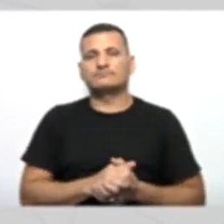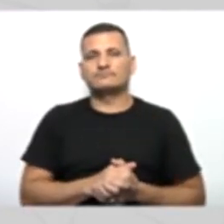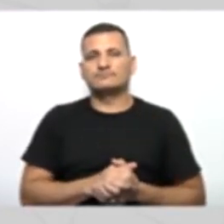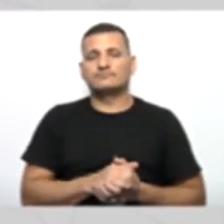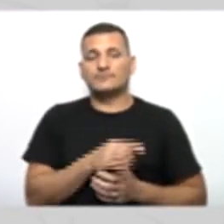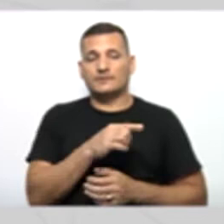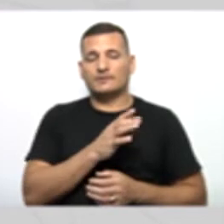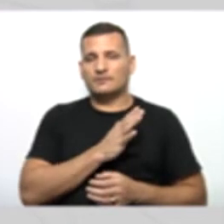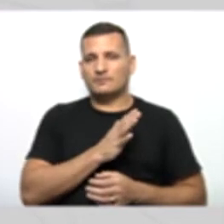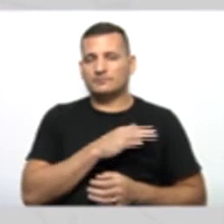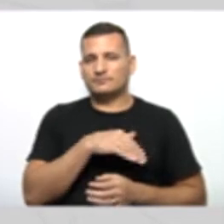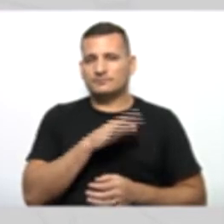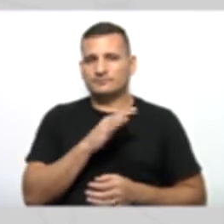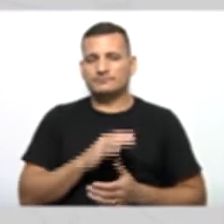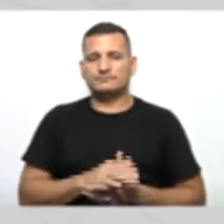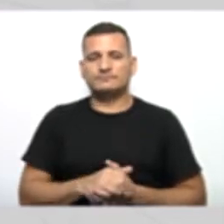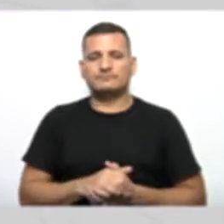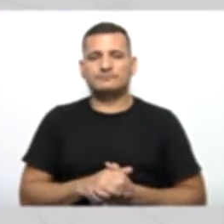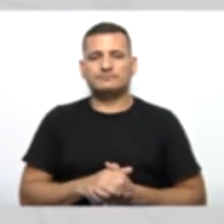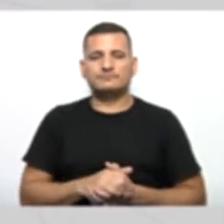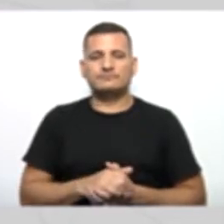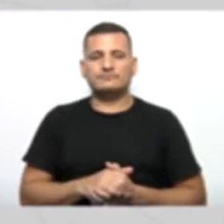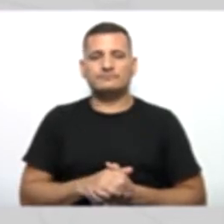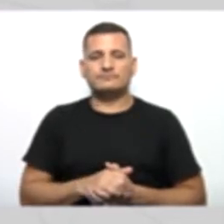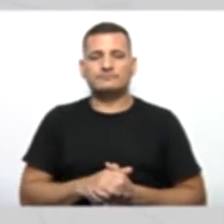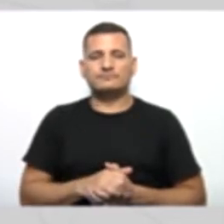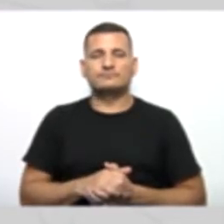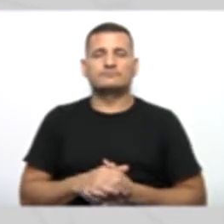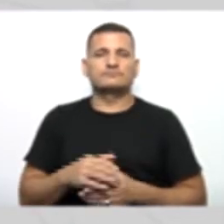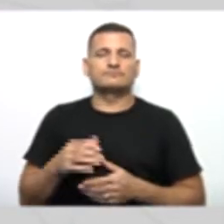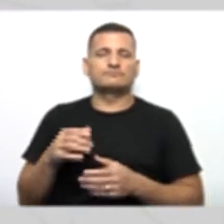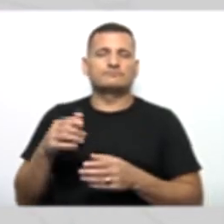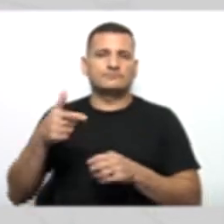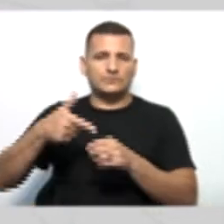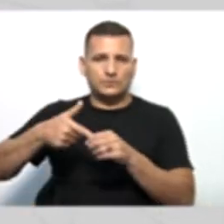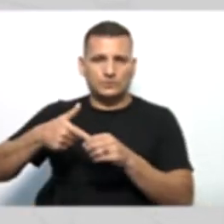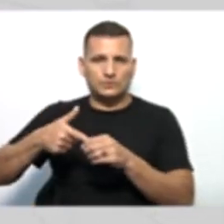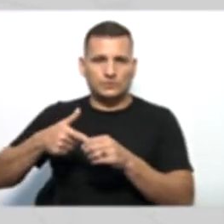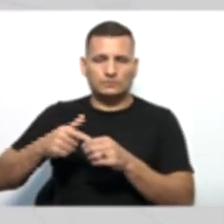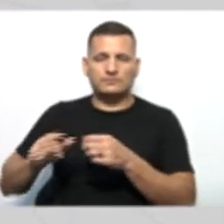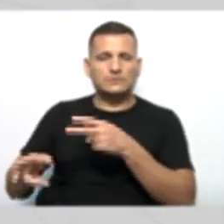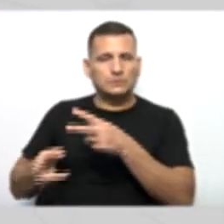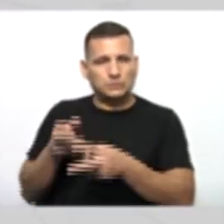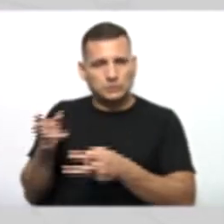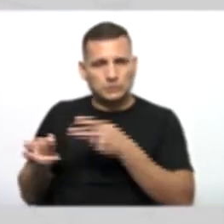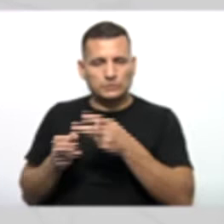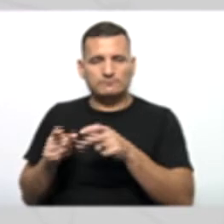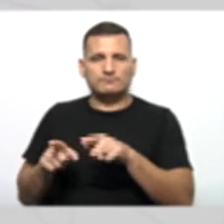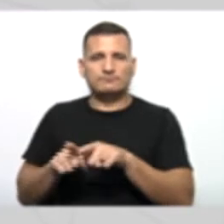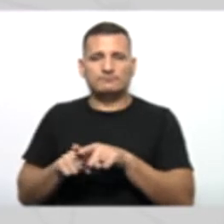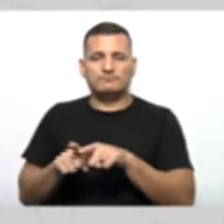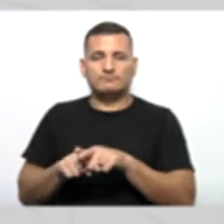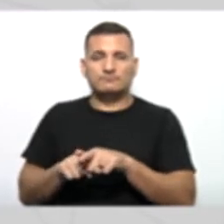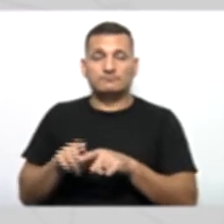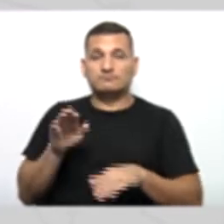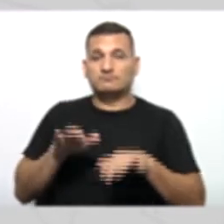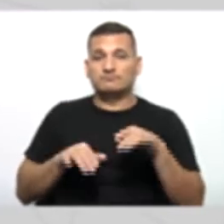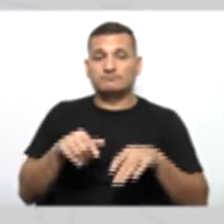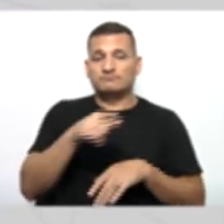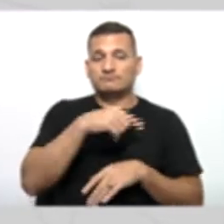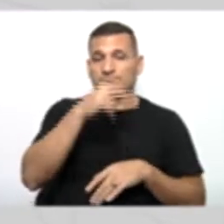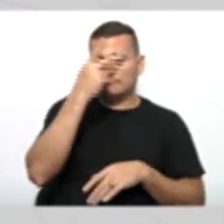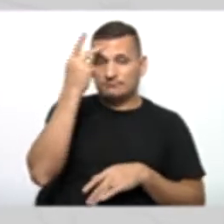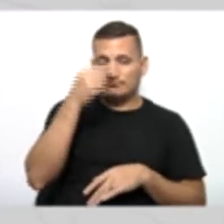mais recursos financeiros. Busca retirar mais petróleo. Muitas vezes que a pessoa vai utilizar um carro para queimar